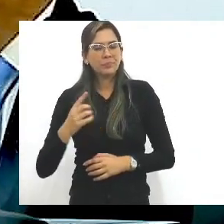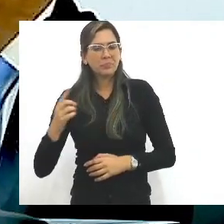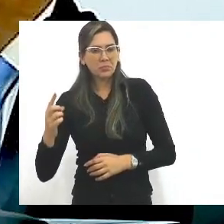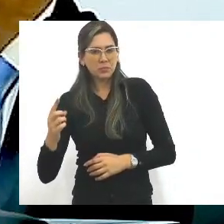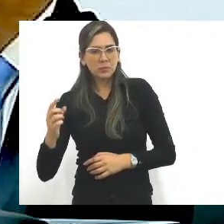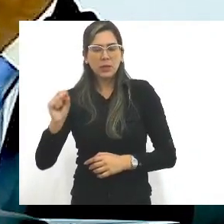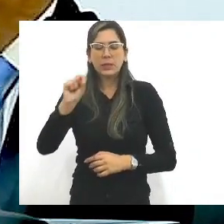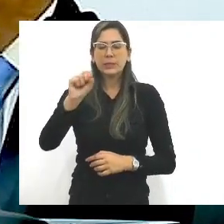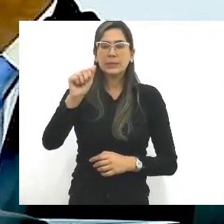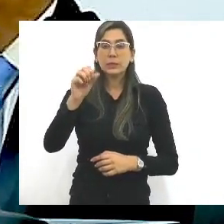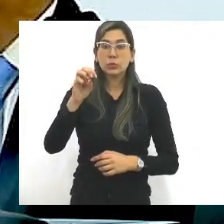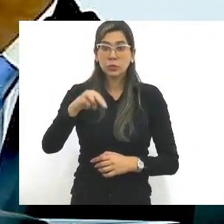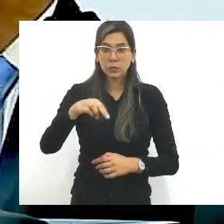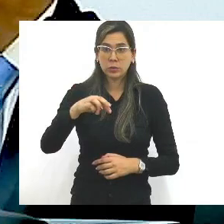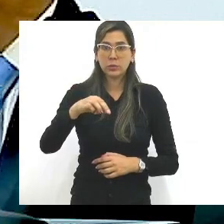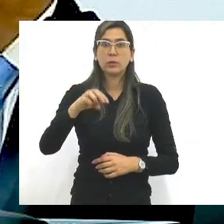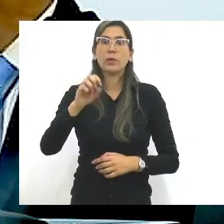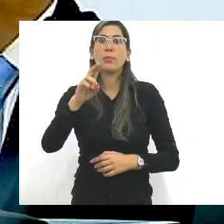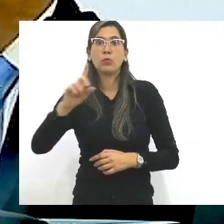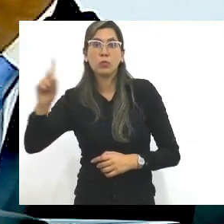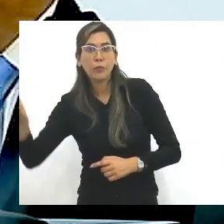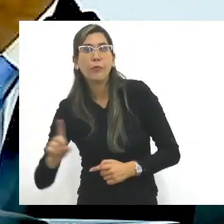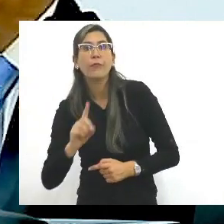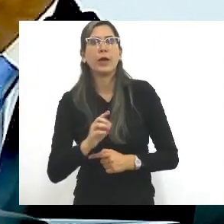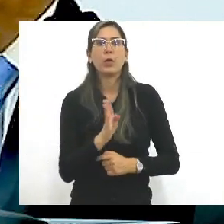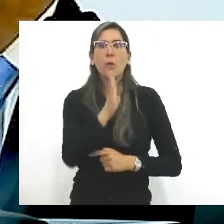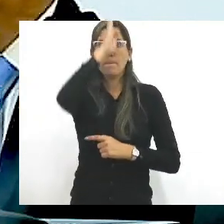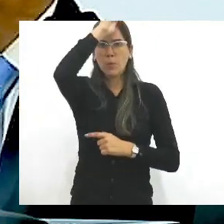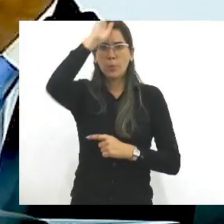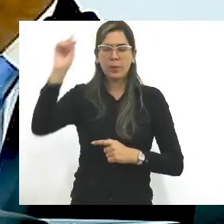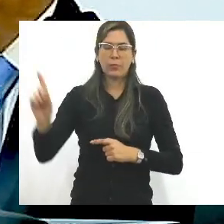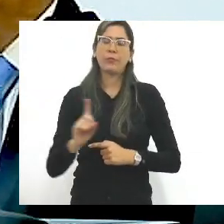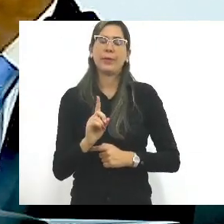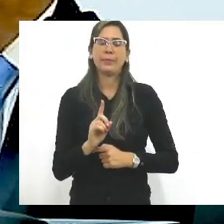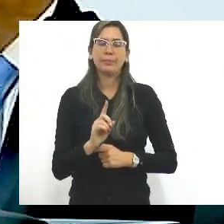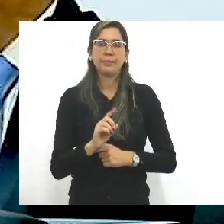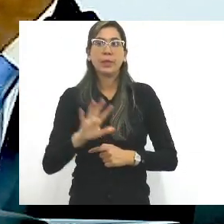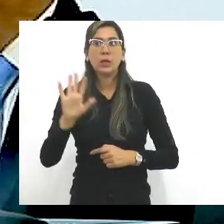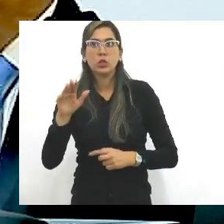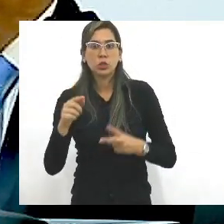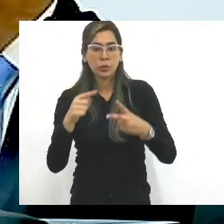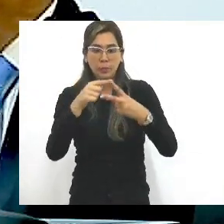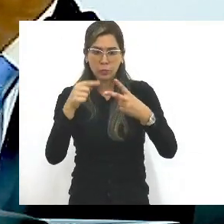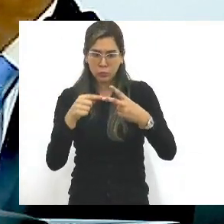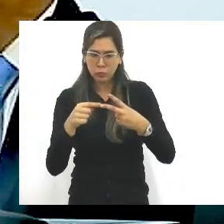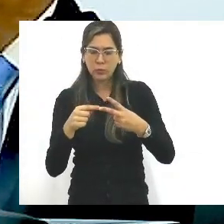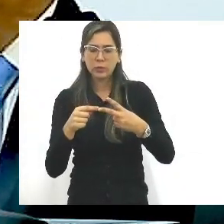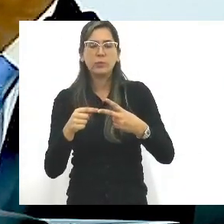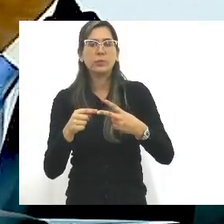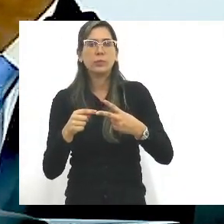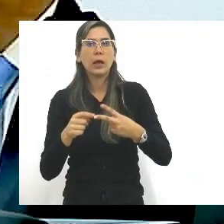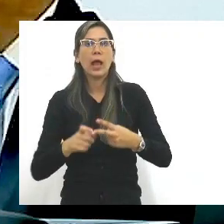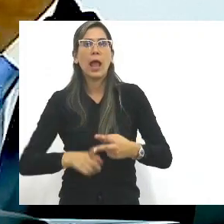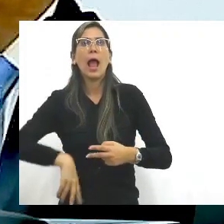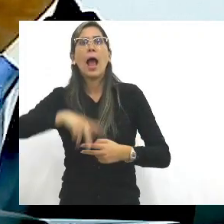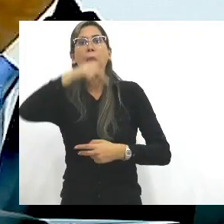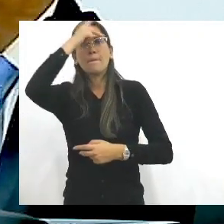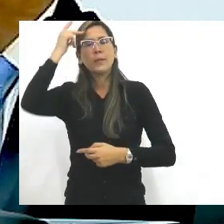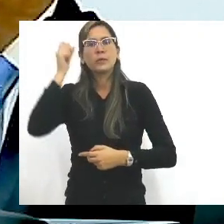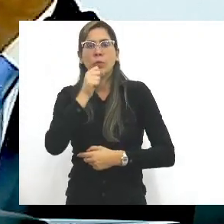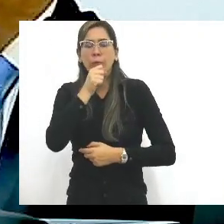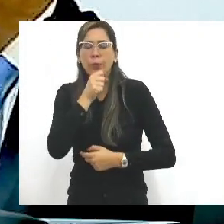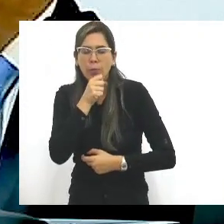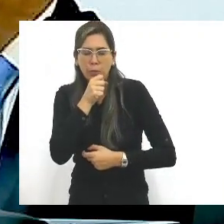não chegar, o bombeiro vai chegar. Se o bombeiro não chegar, o SAMU vai chegar. Tudo bem? Então, chame o socorro. A pessoa, ela está tossindo, o ar